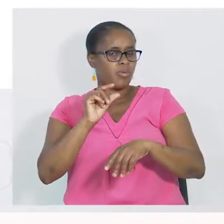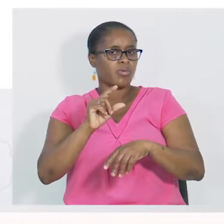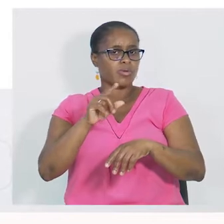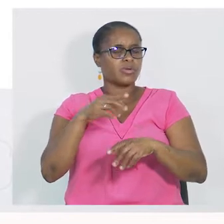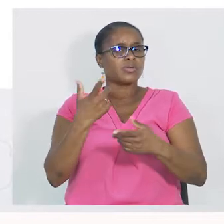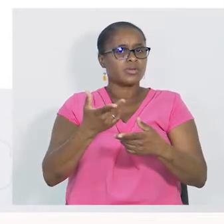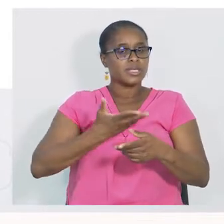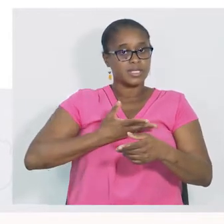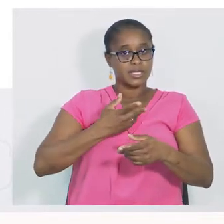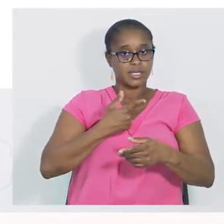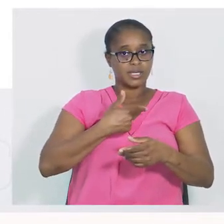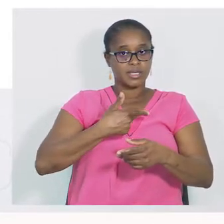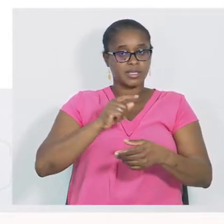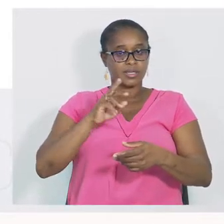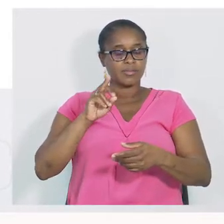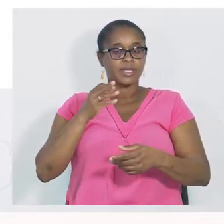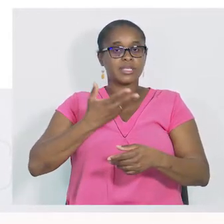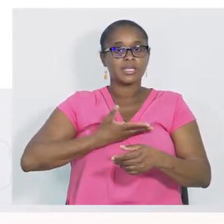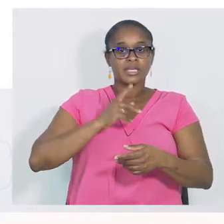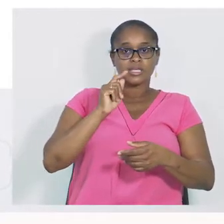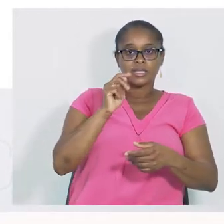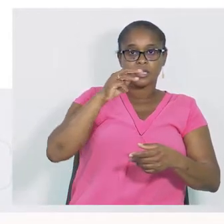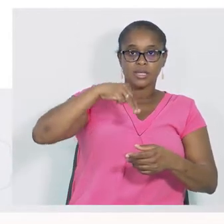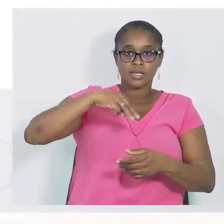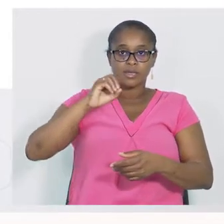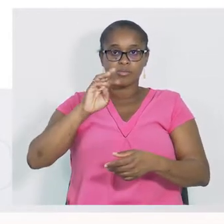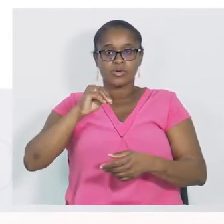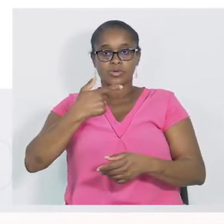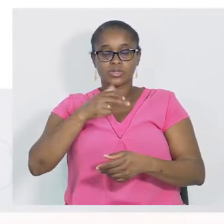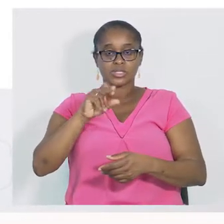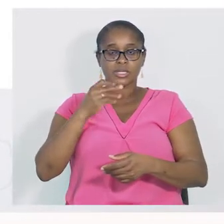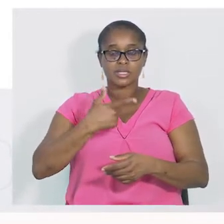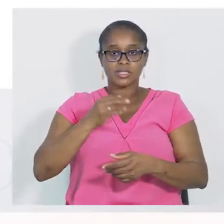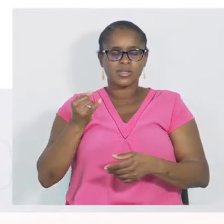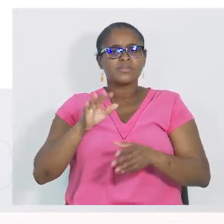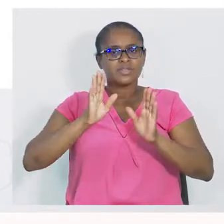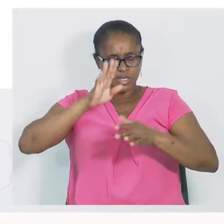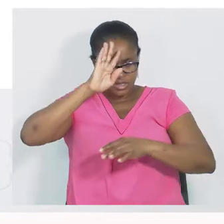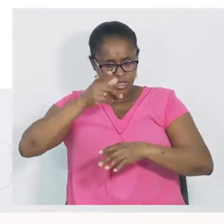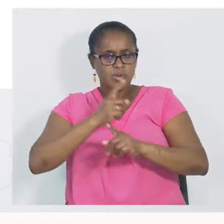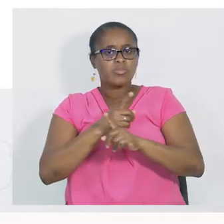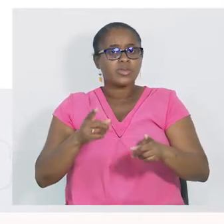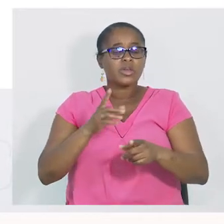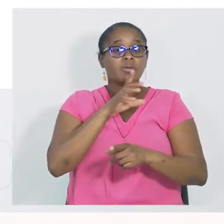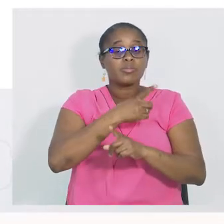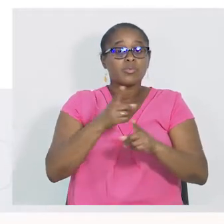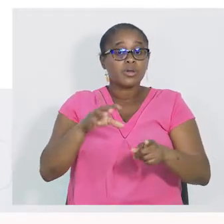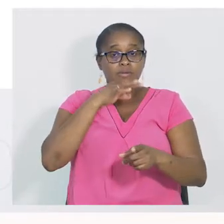Está bem perto, não é, meninos? Então, quando está perto, eu digo esta caneta.